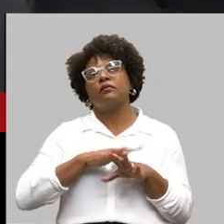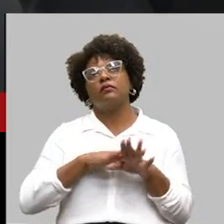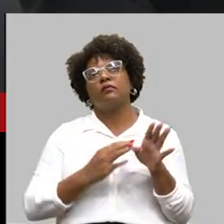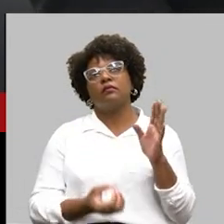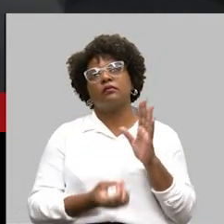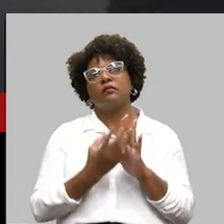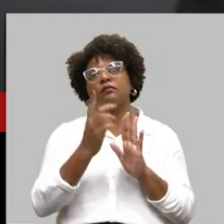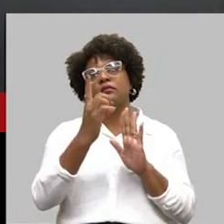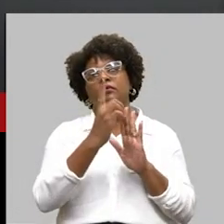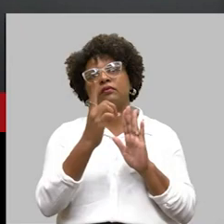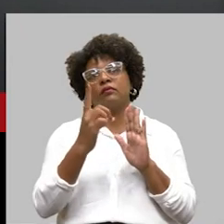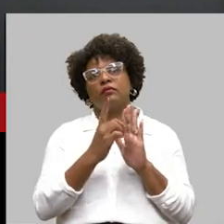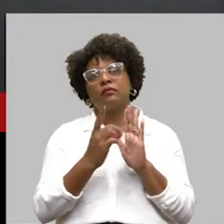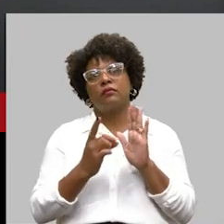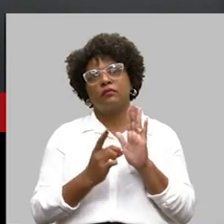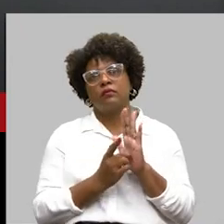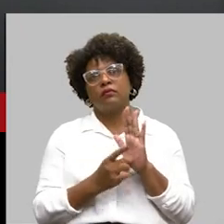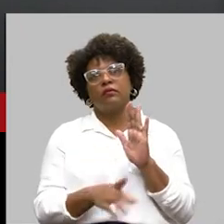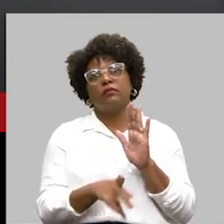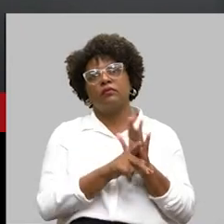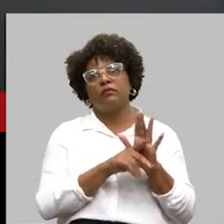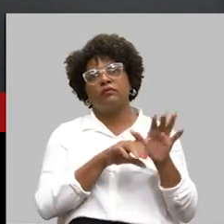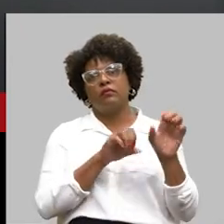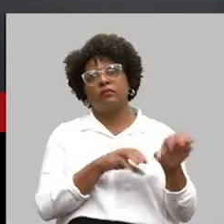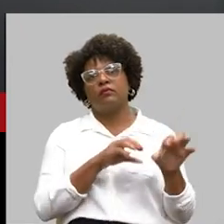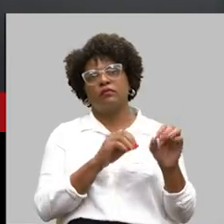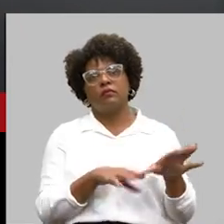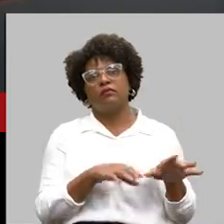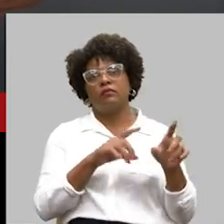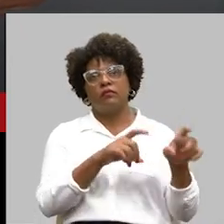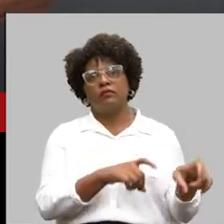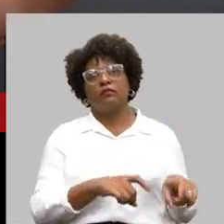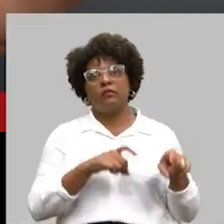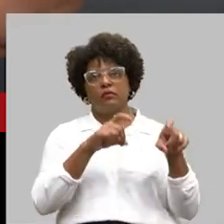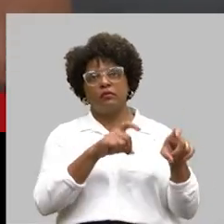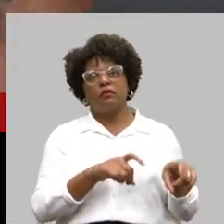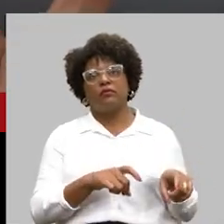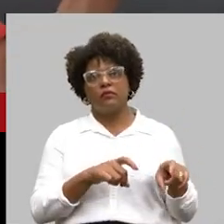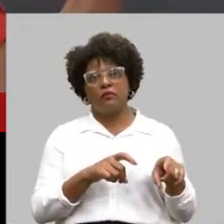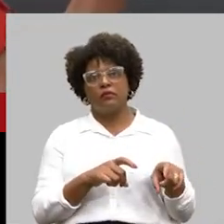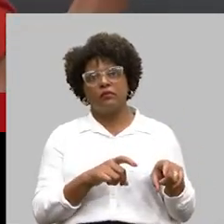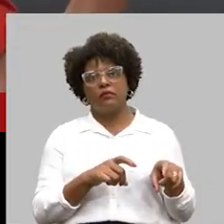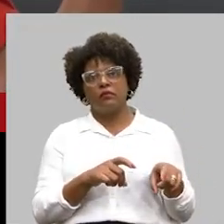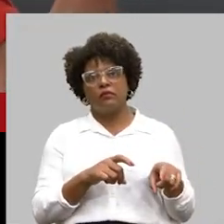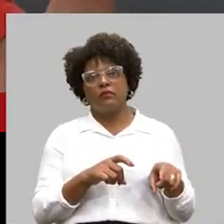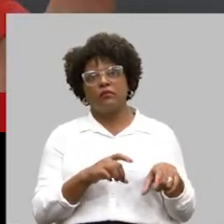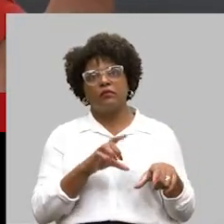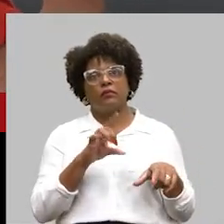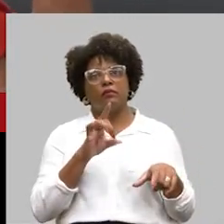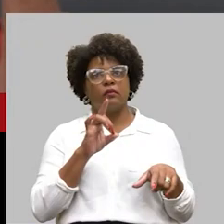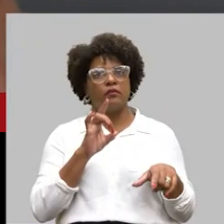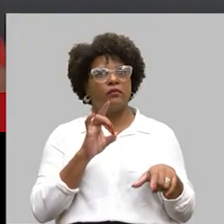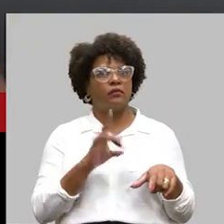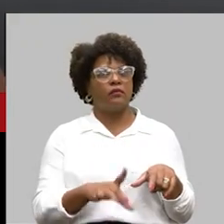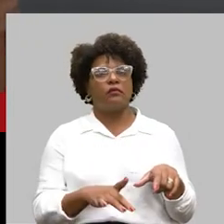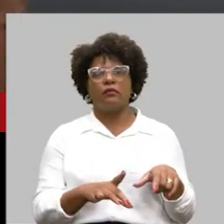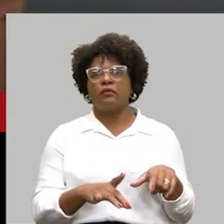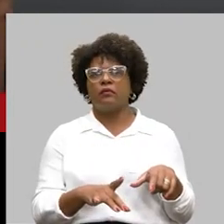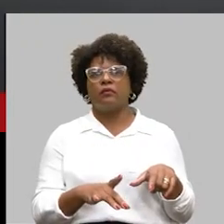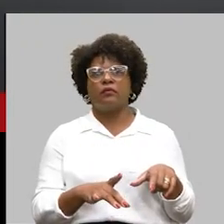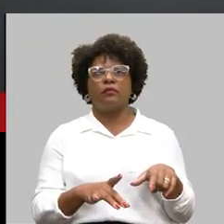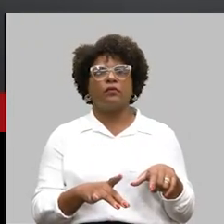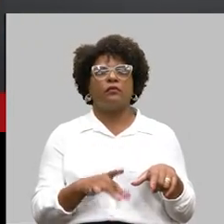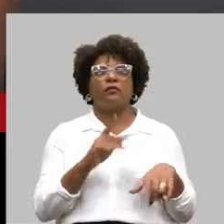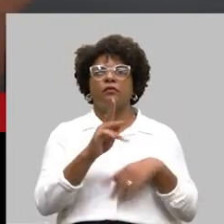operacional da Educação do campo a qual tem uma imagem lá foi só pauleira e tem muita